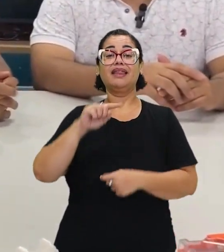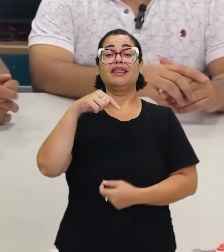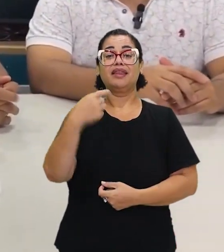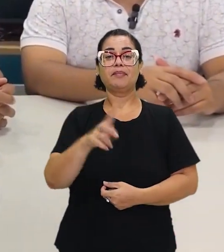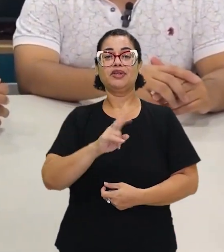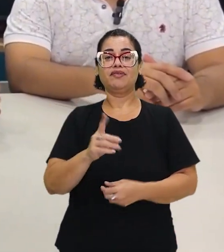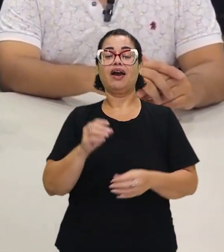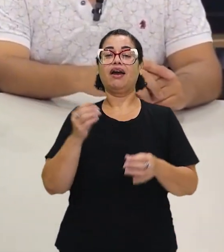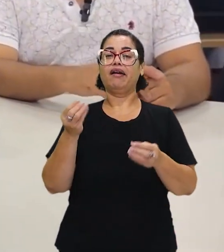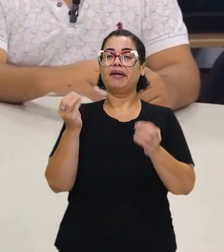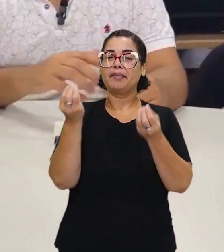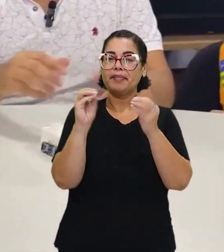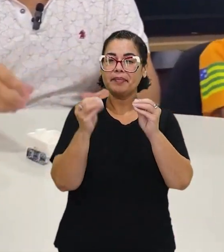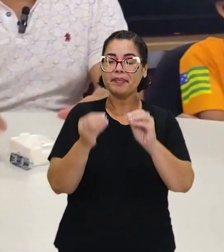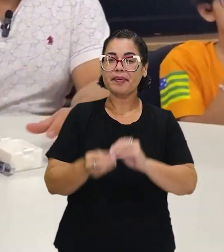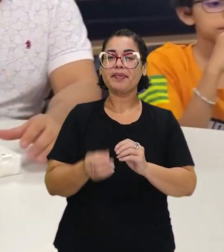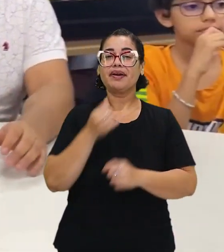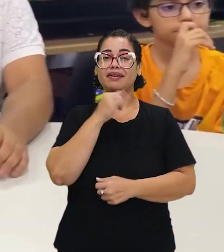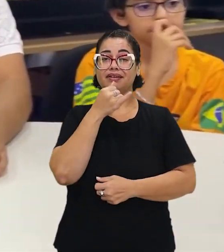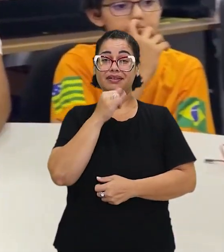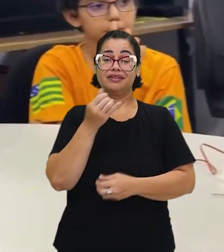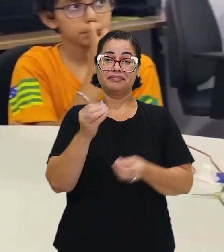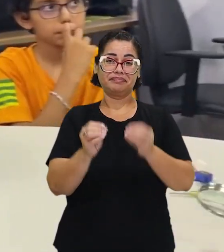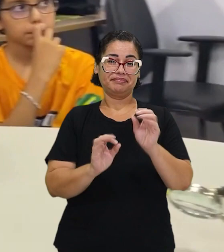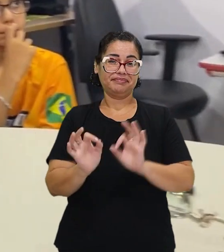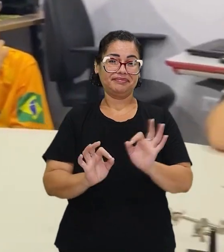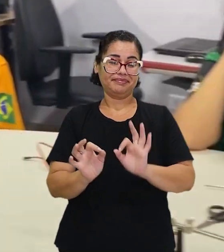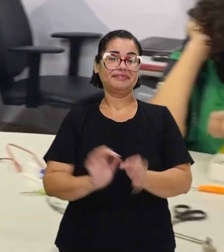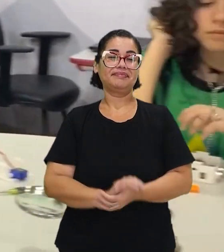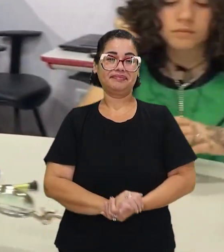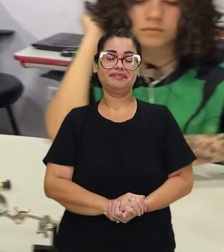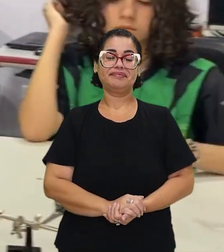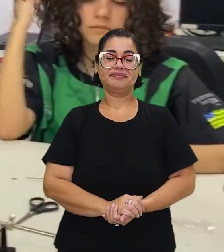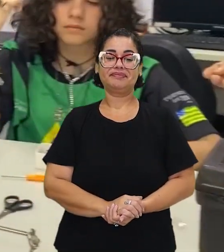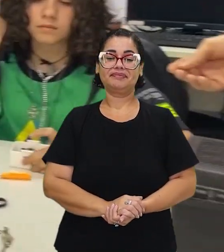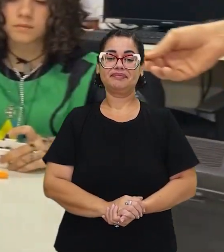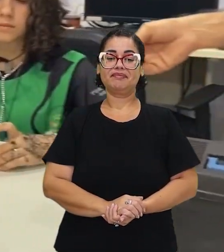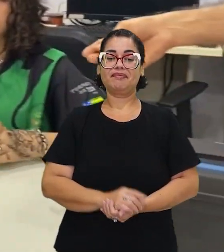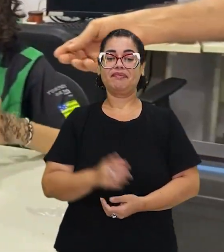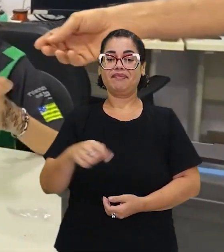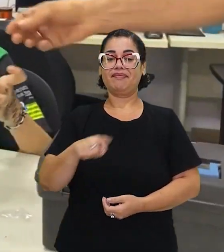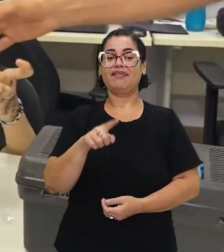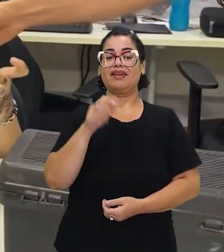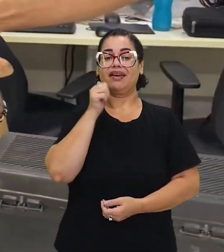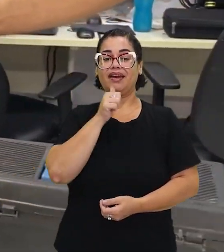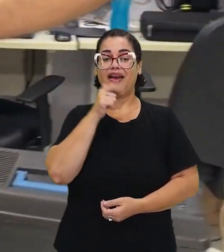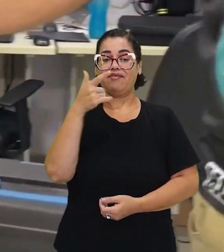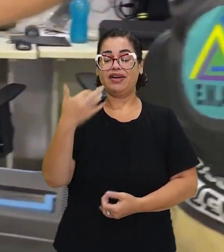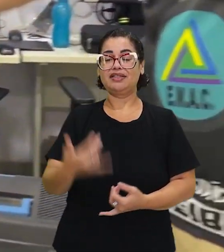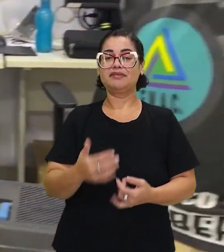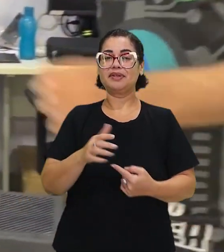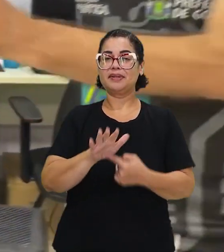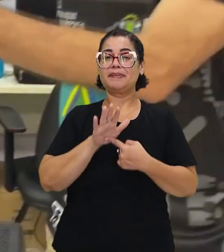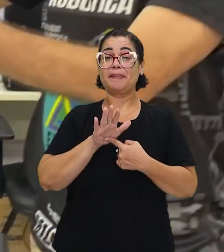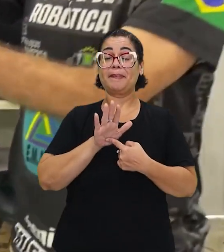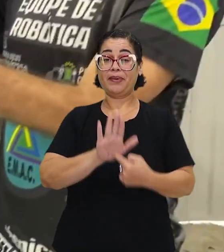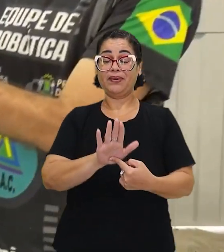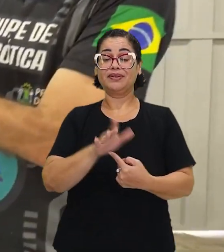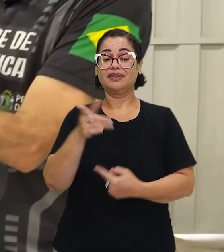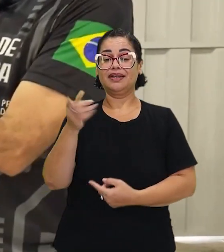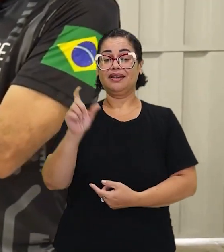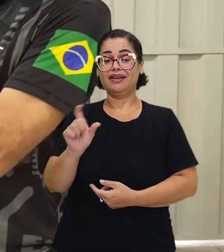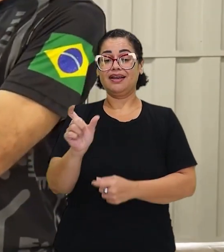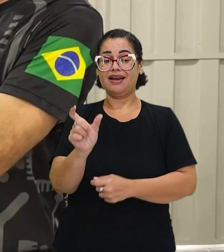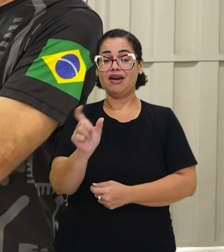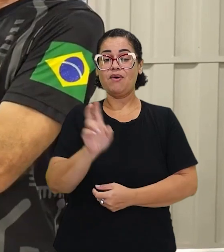colocados componente eletrônico. Carol, por favor, vai me emprestar aqui, empresto todo aqui. Então, aqui a gente